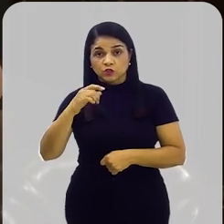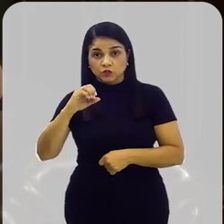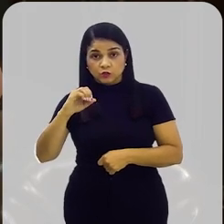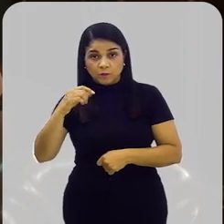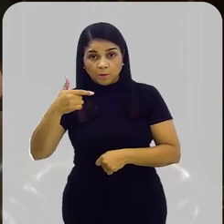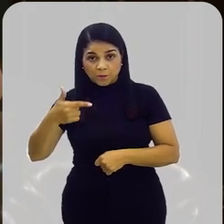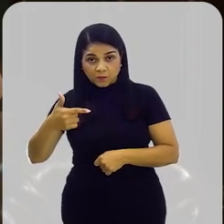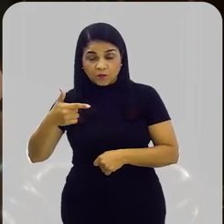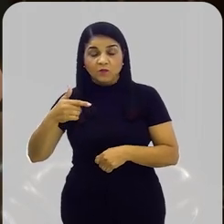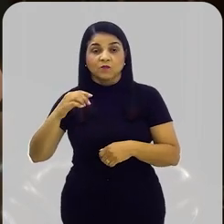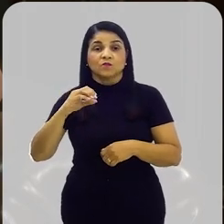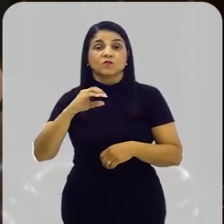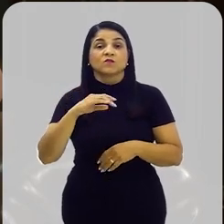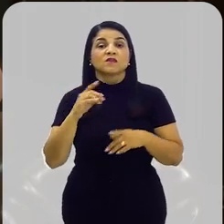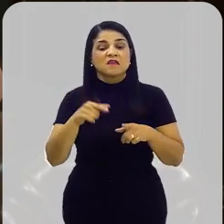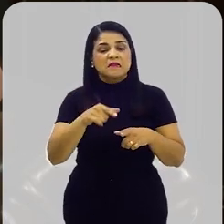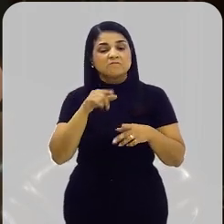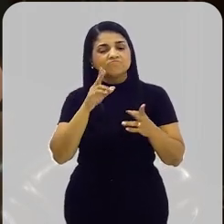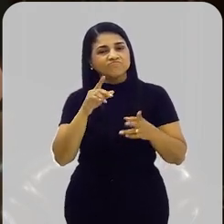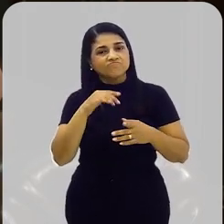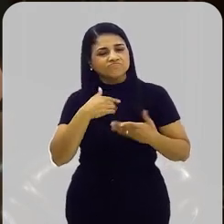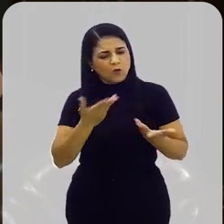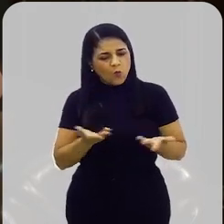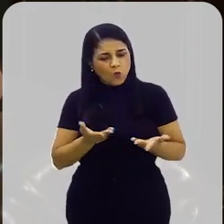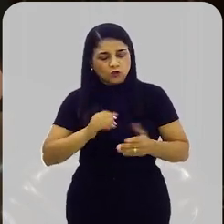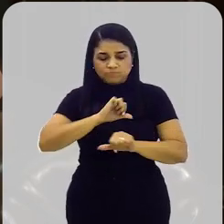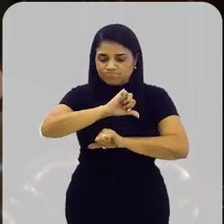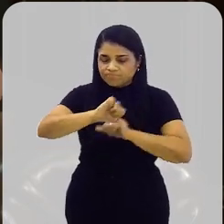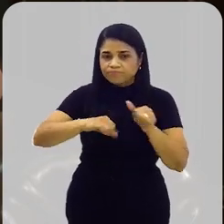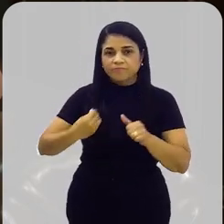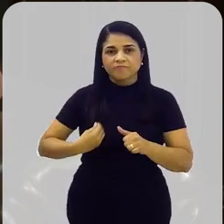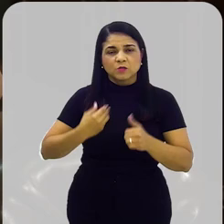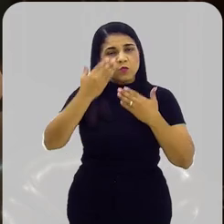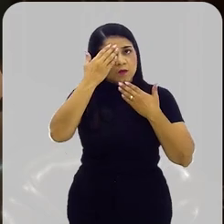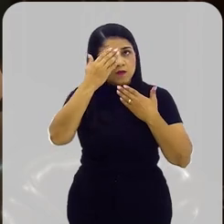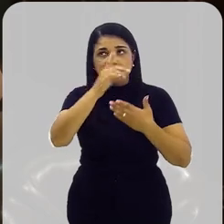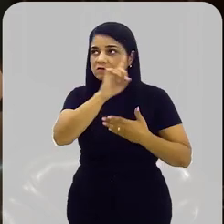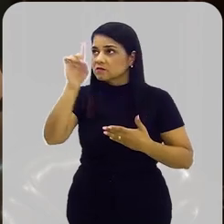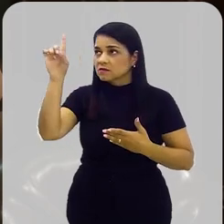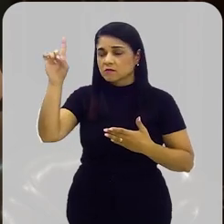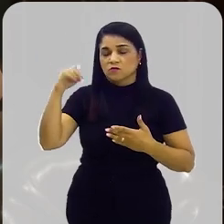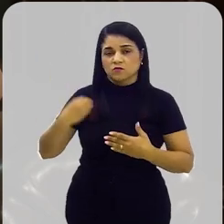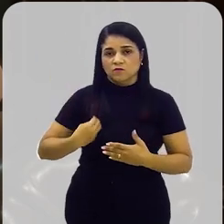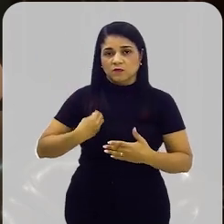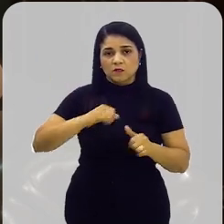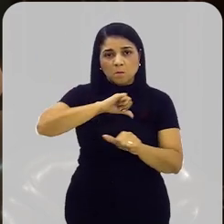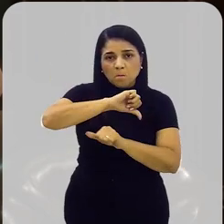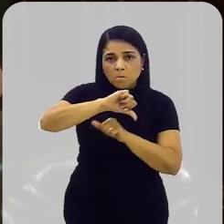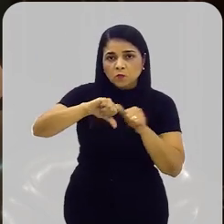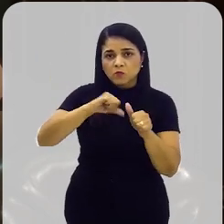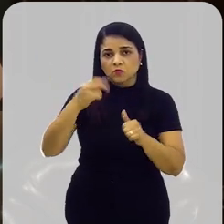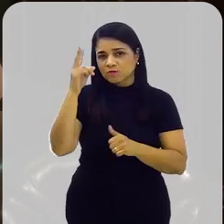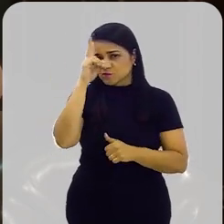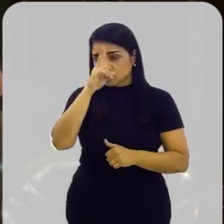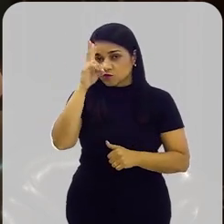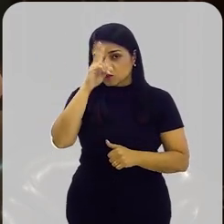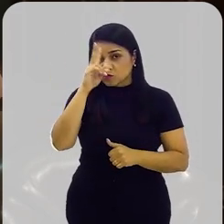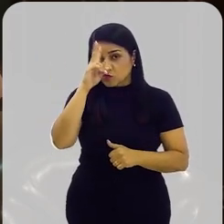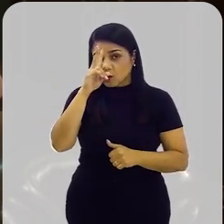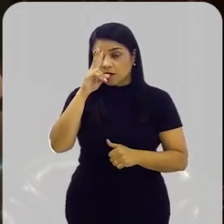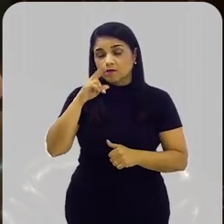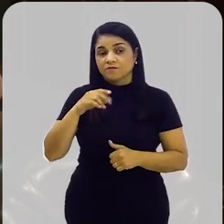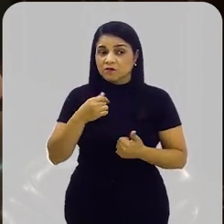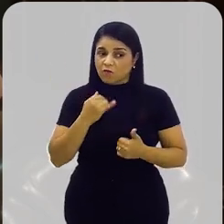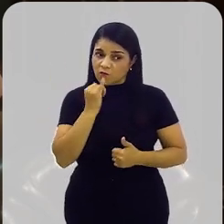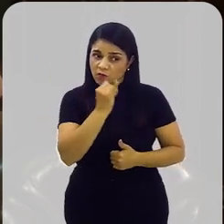pegou de um jeito. Mas ela diz: Júlio, sou muito grata por tudo que Deus fez na minha vida, porque é minha história. E eu falei assim: